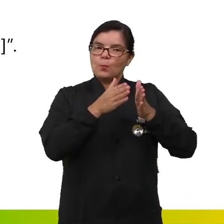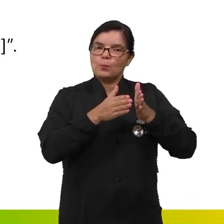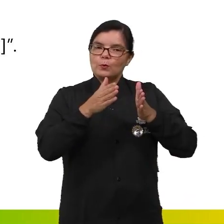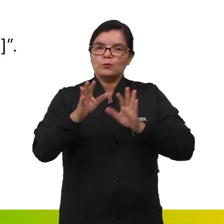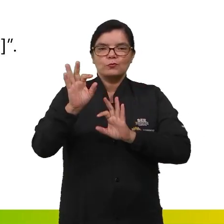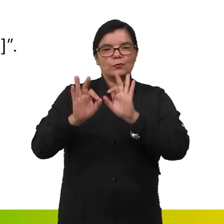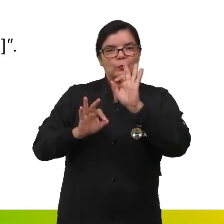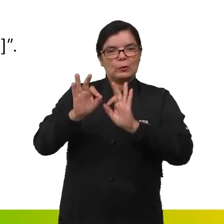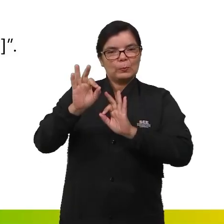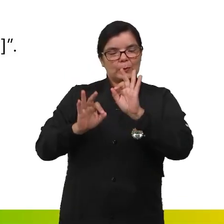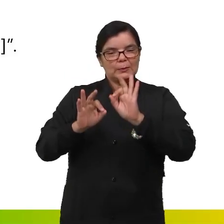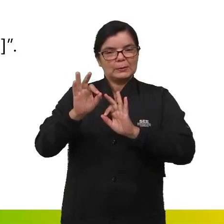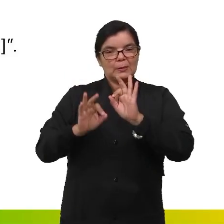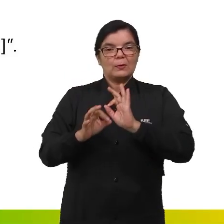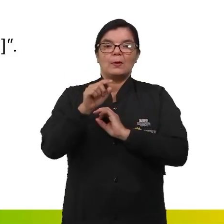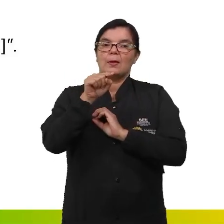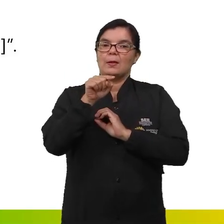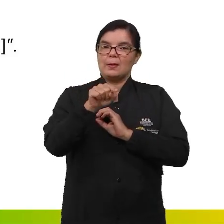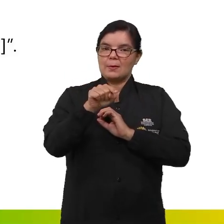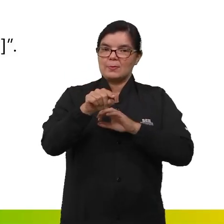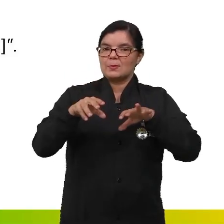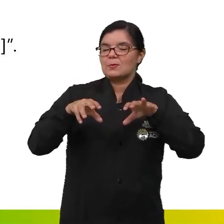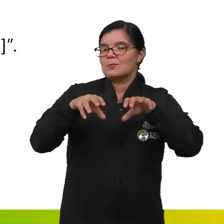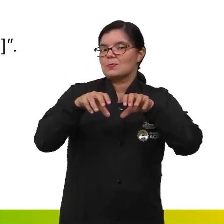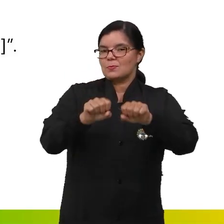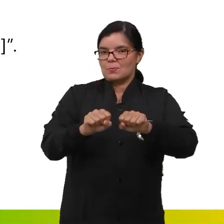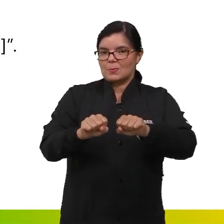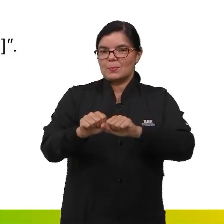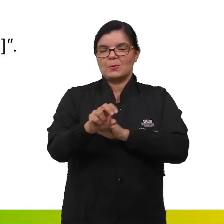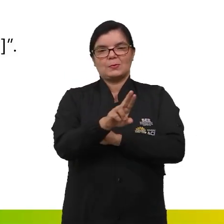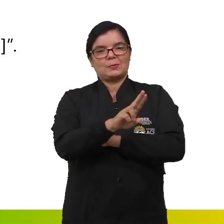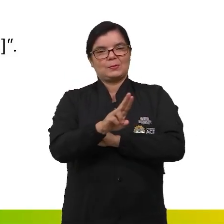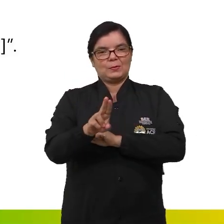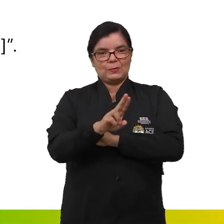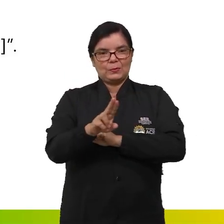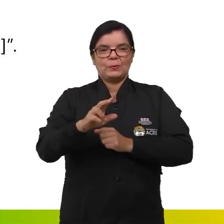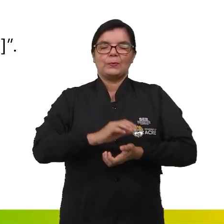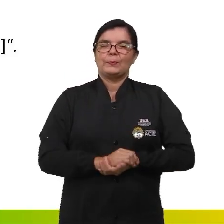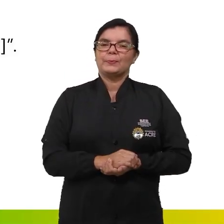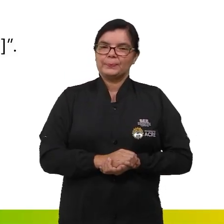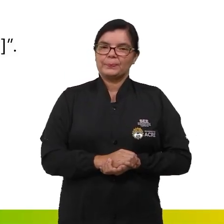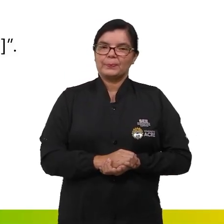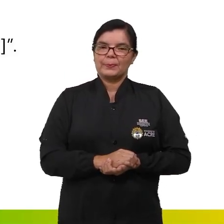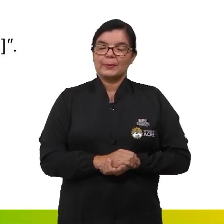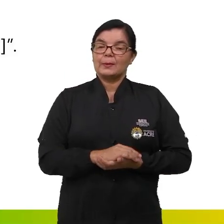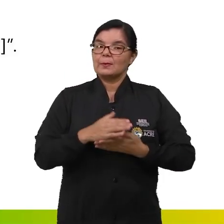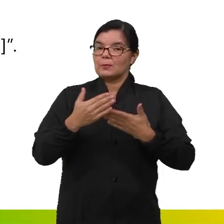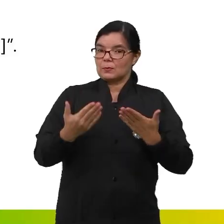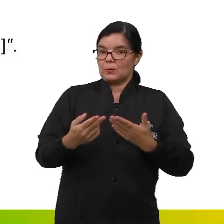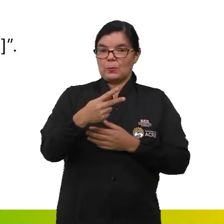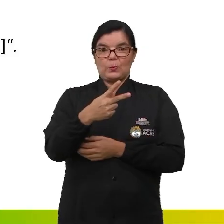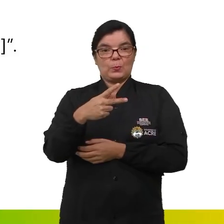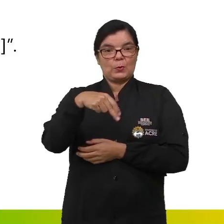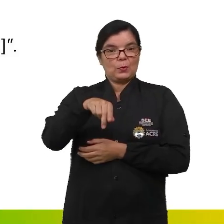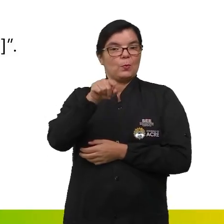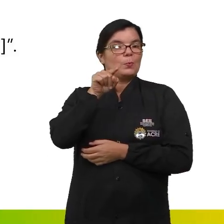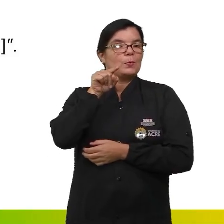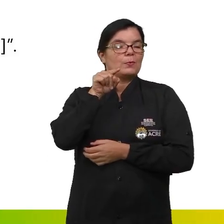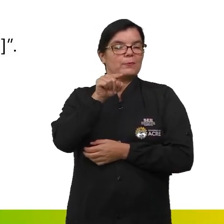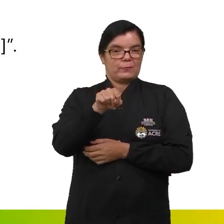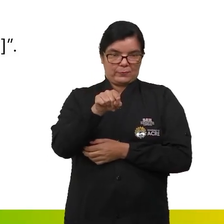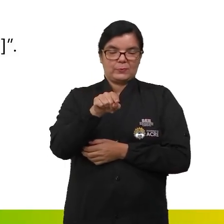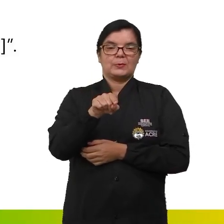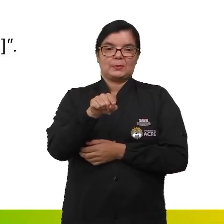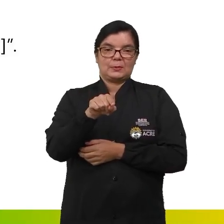um processo de elaboração em que você toma posse do seu nome. Então, o pronome você